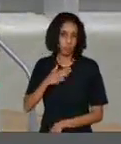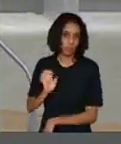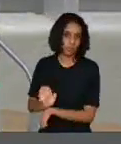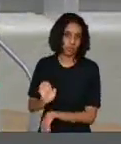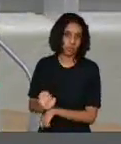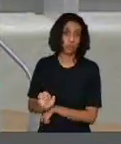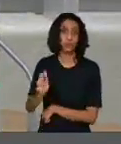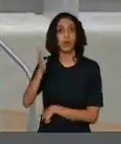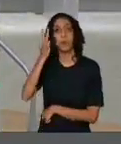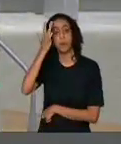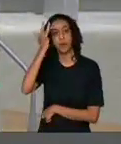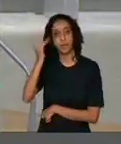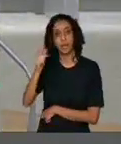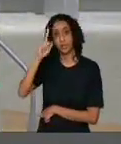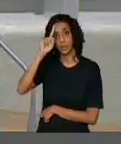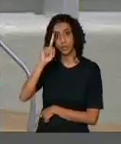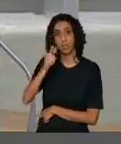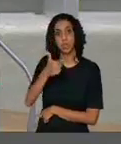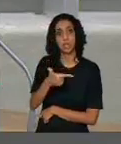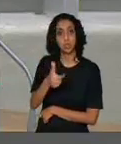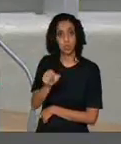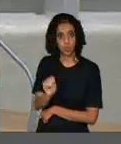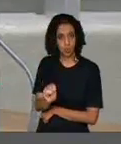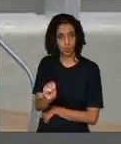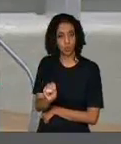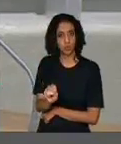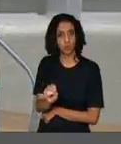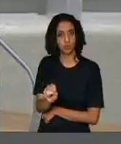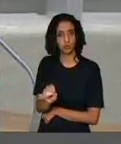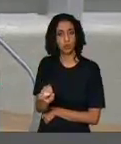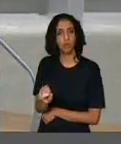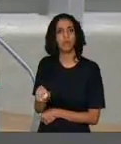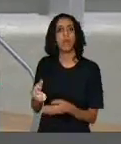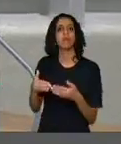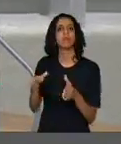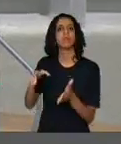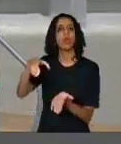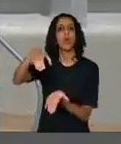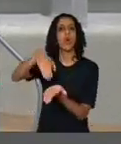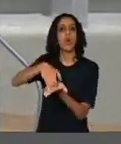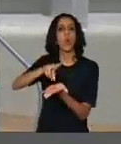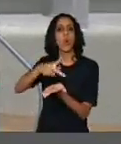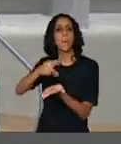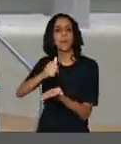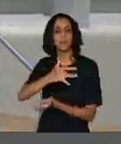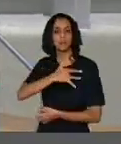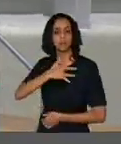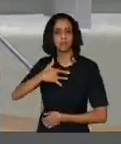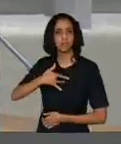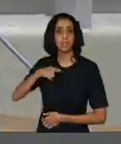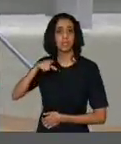entrega amanhã, dia 18, a UPA da Zona Sul de Macapá.